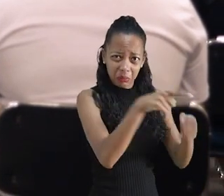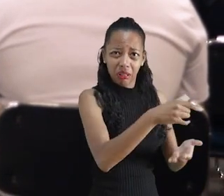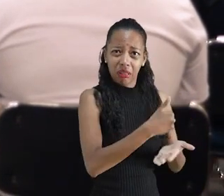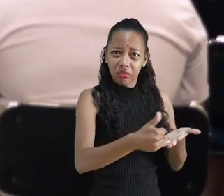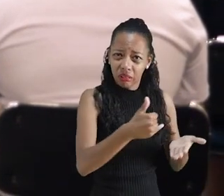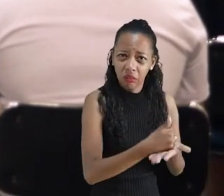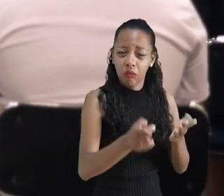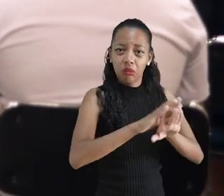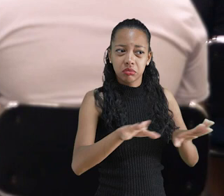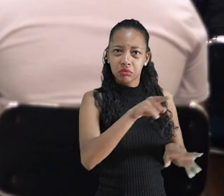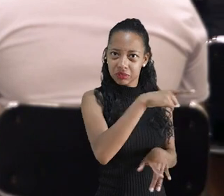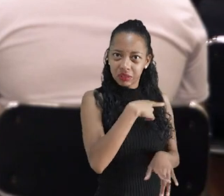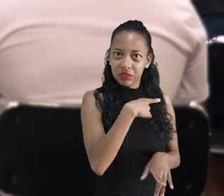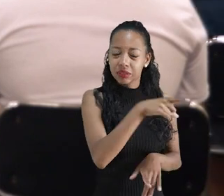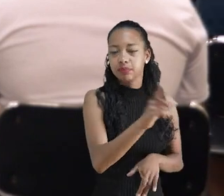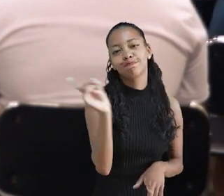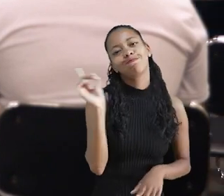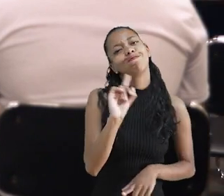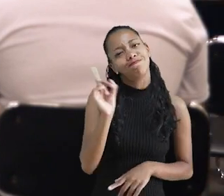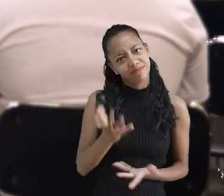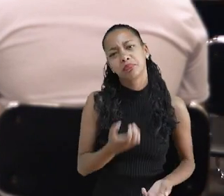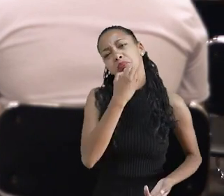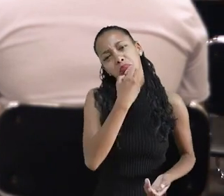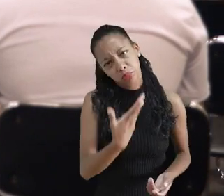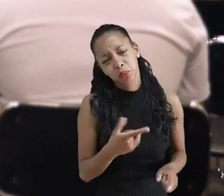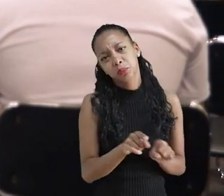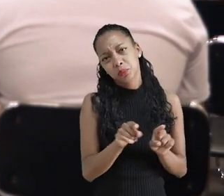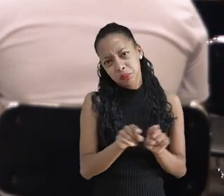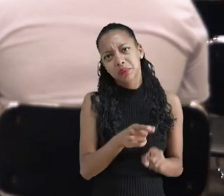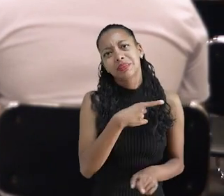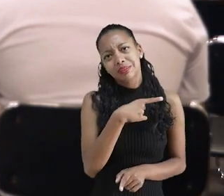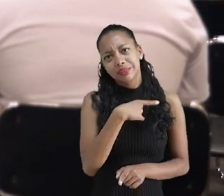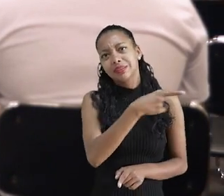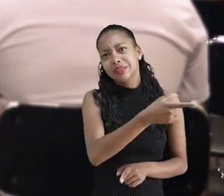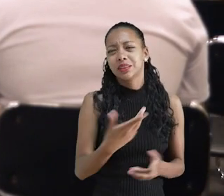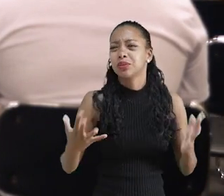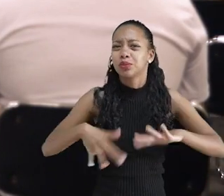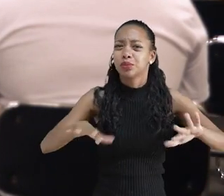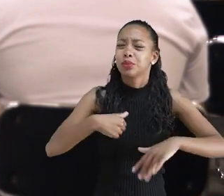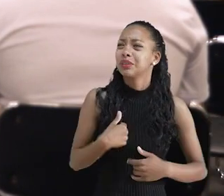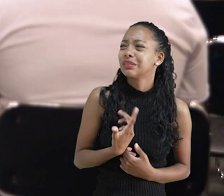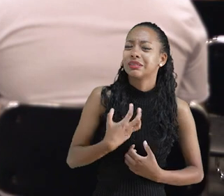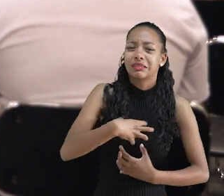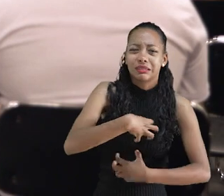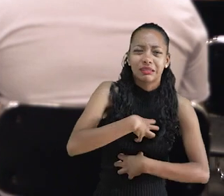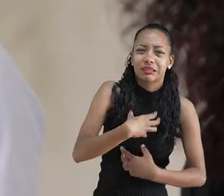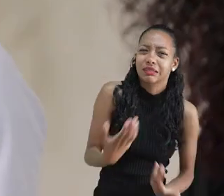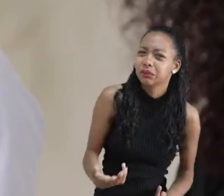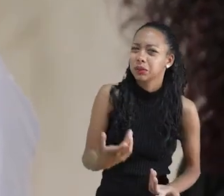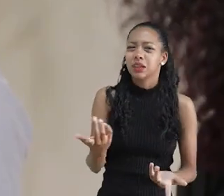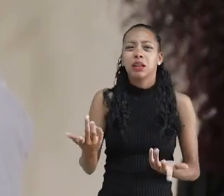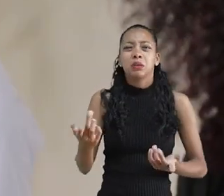com um monte de coisas ruins e isso nos prejudicava de várias formas né socialmente emocionalmente profissionalmente